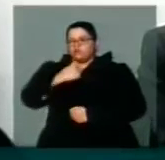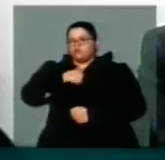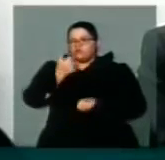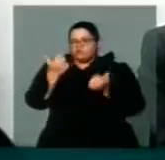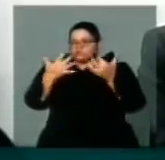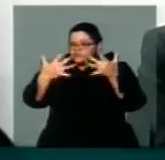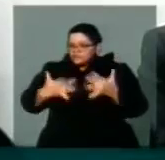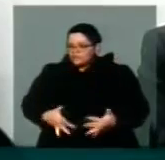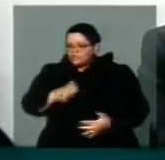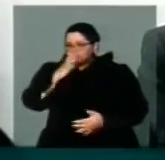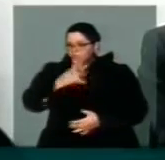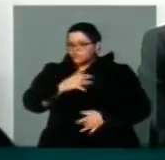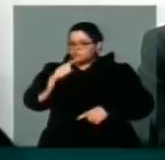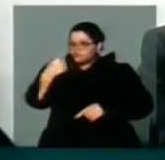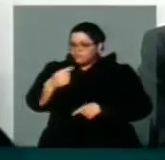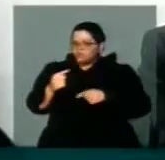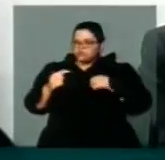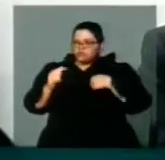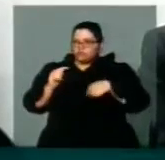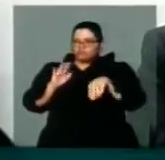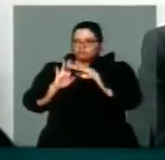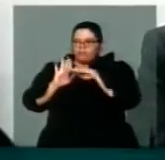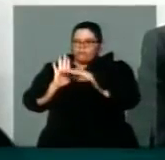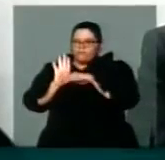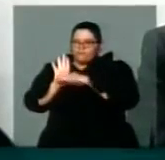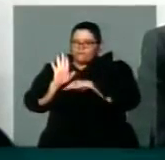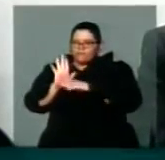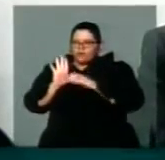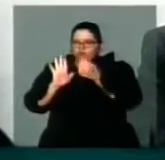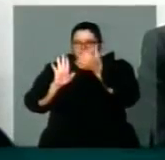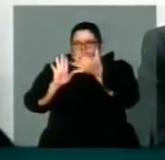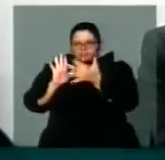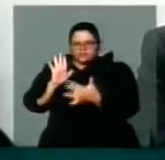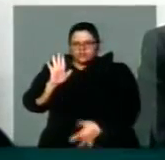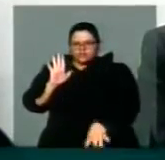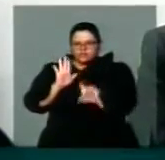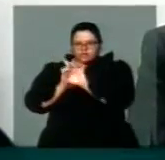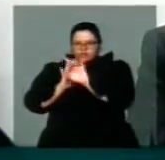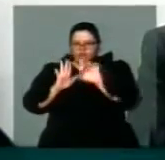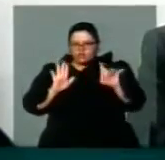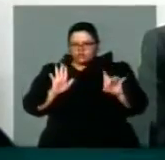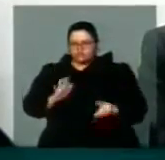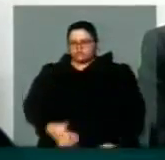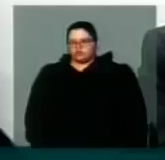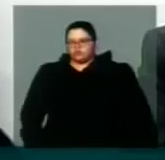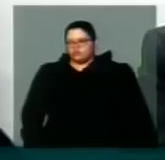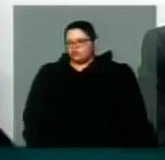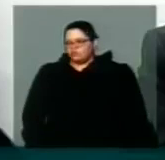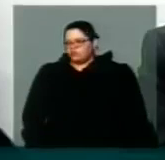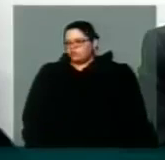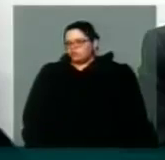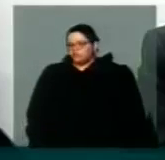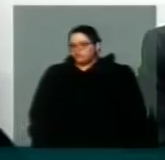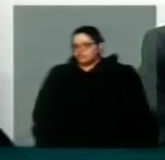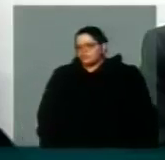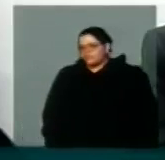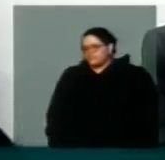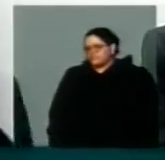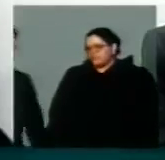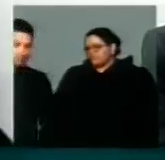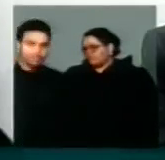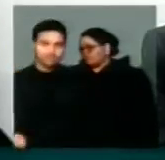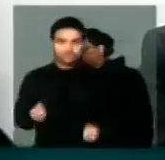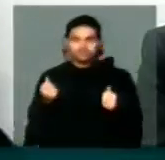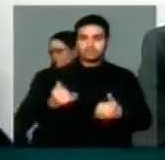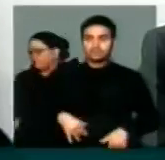que depois eu faça comentários por parte, para que todos tenham a compreensão daquilo que não, denúncia não, da justificativa do pedido de abertura